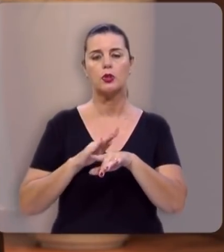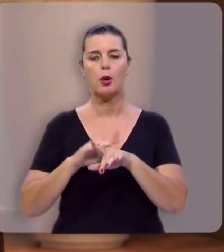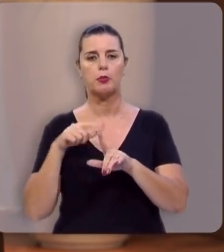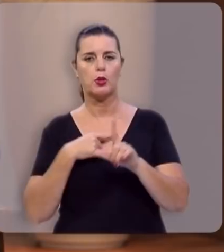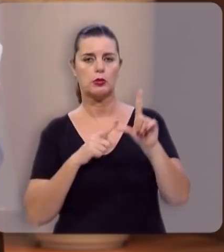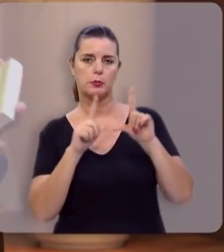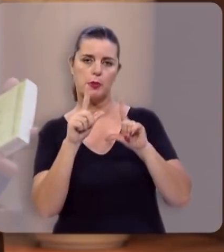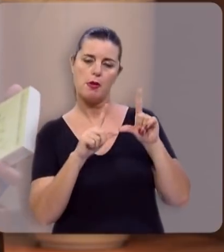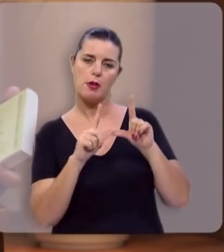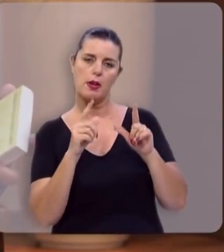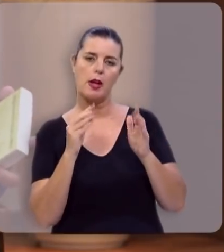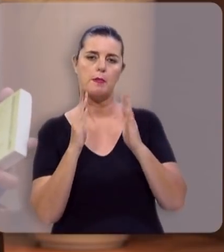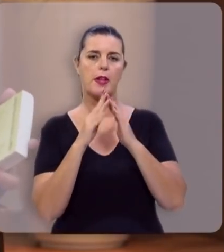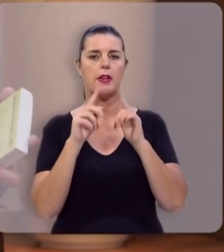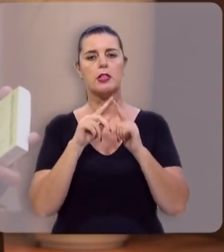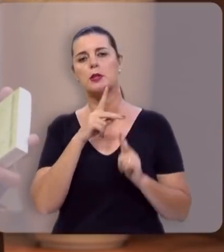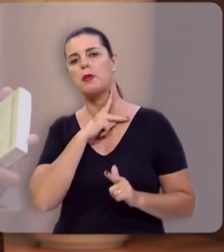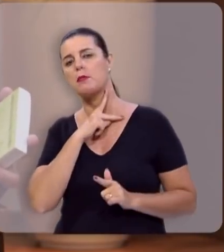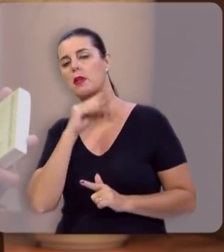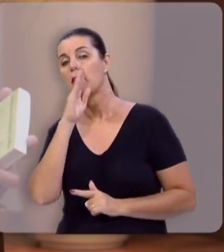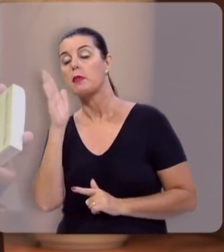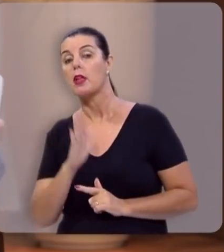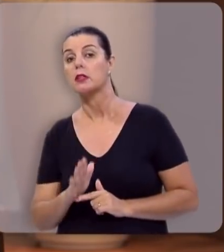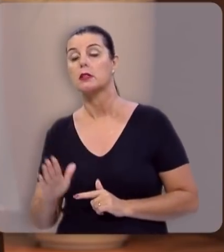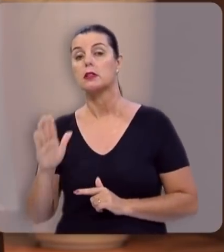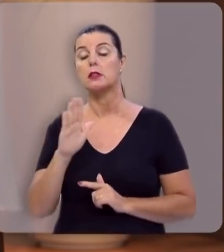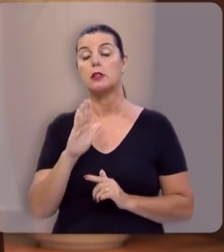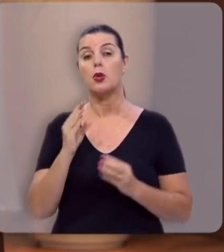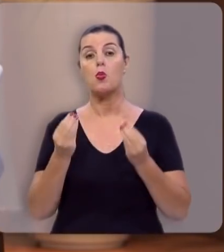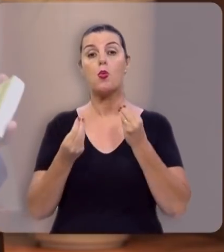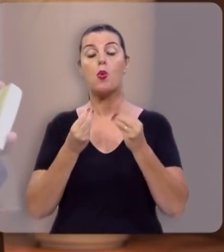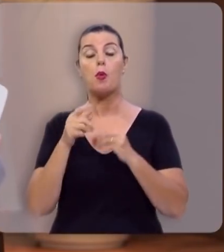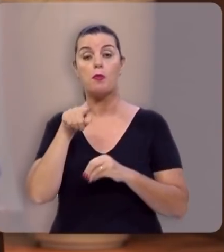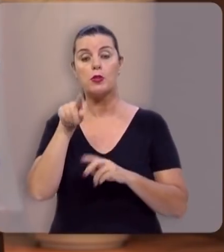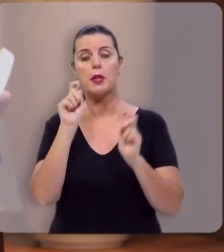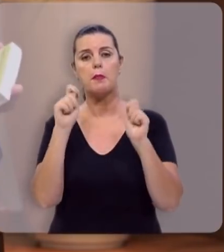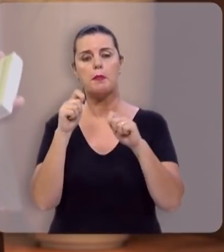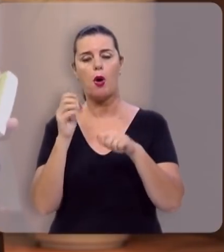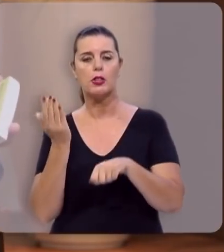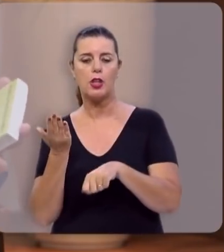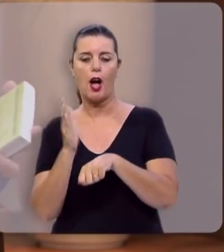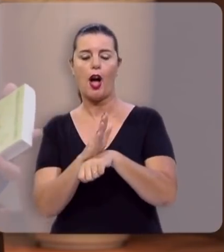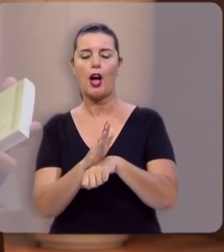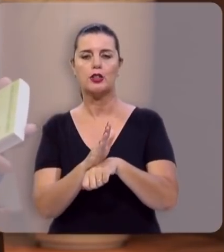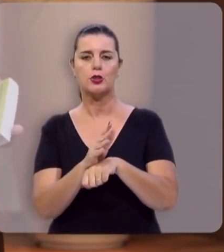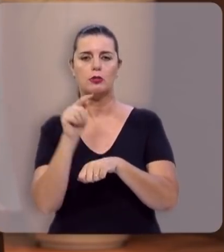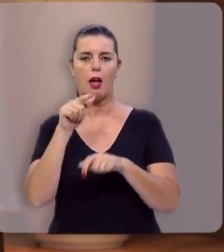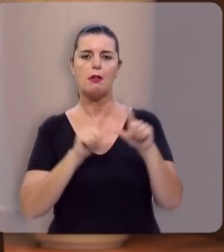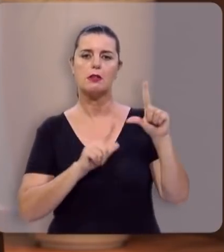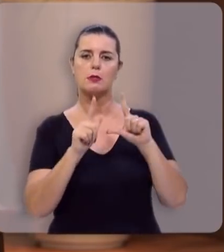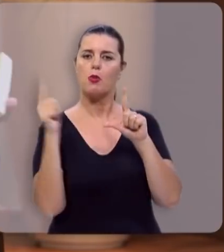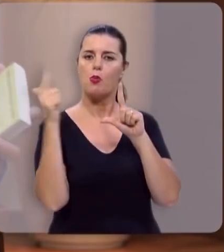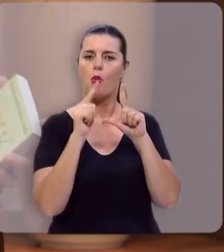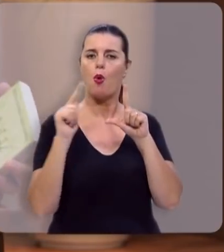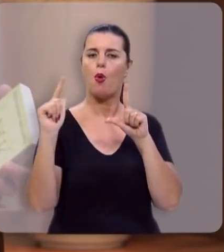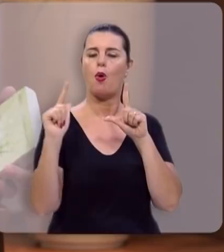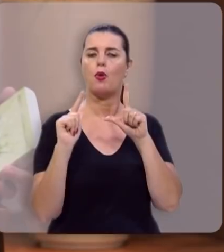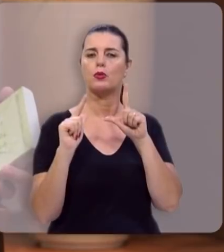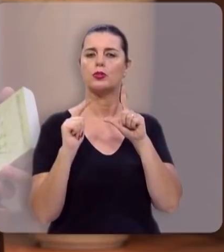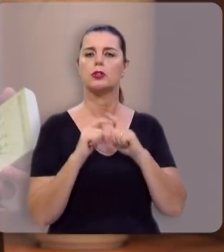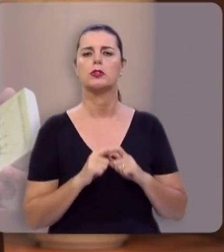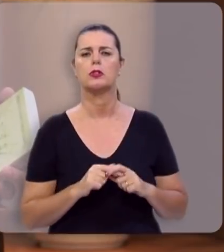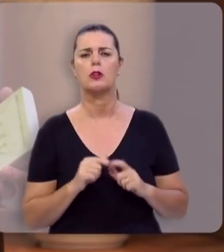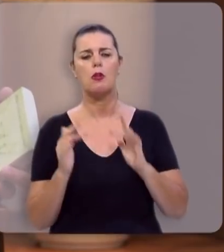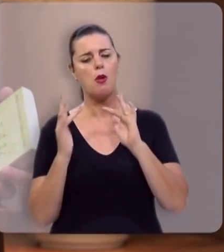o nosso programa, sobre a Igreja Presbiteriana do Brasil, sobre como você pode contribuir para que esse programa continue no